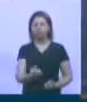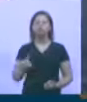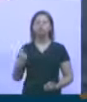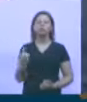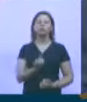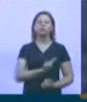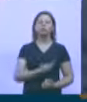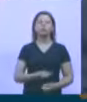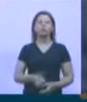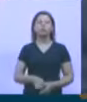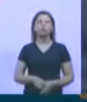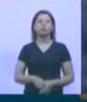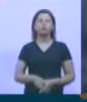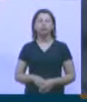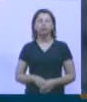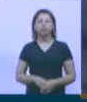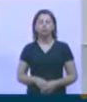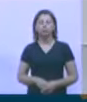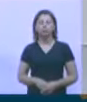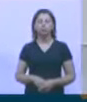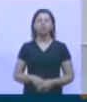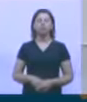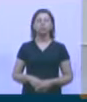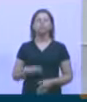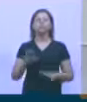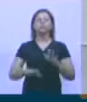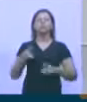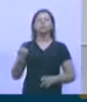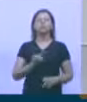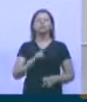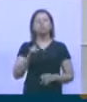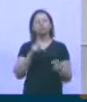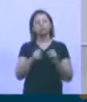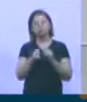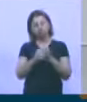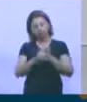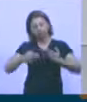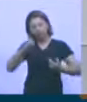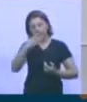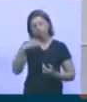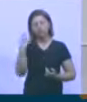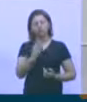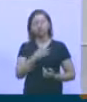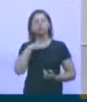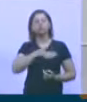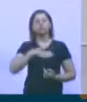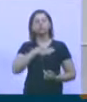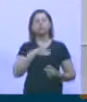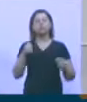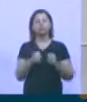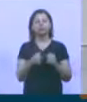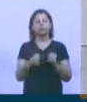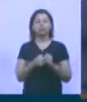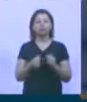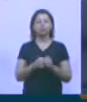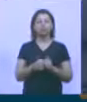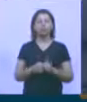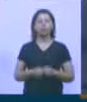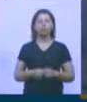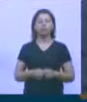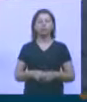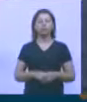not doing the good things we should do. A gente geralmente não faz as boas coisas que a gente gostaria de estar fazendo. And